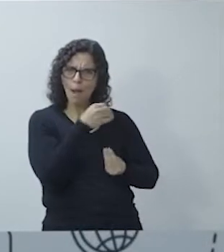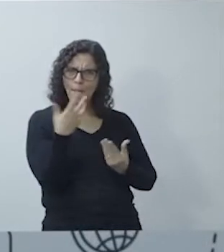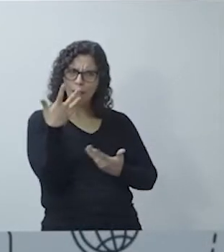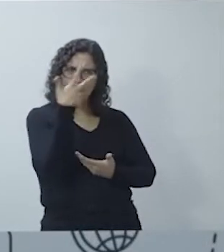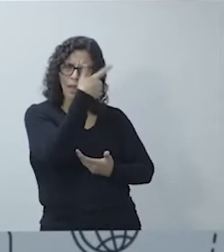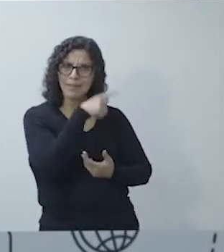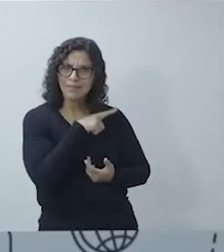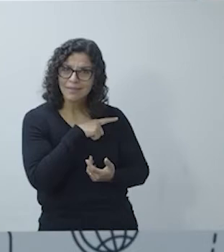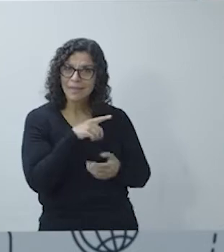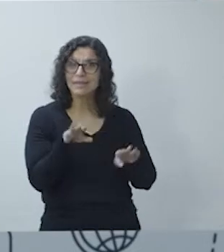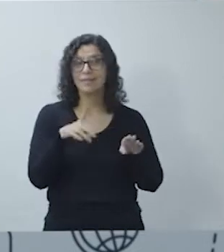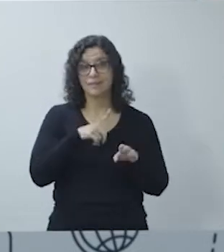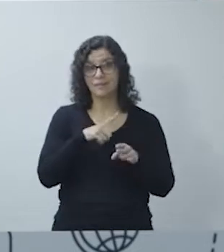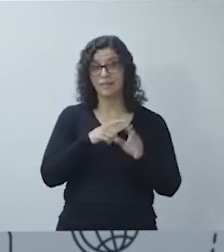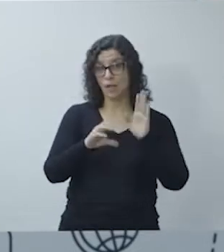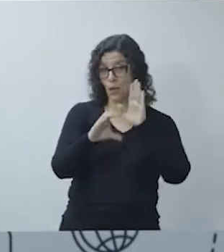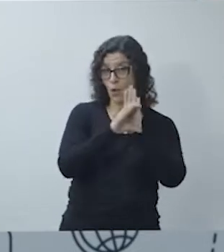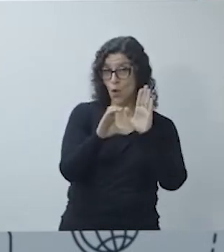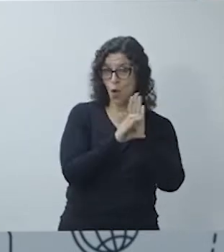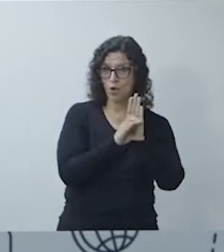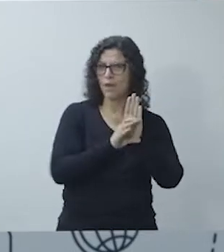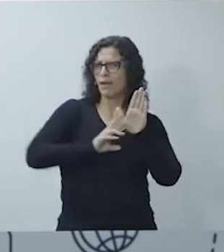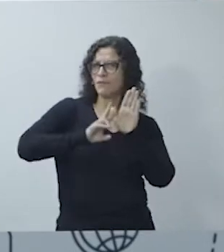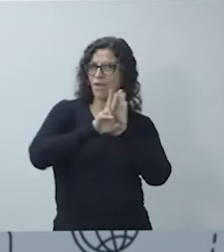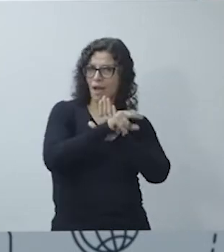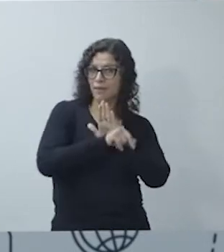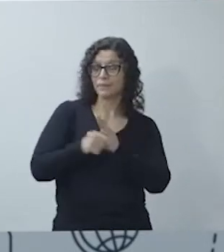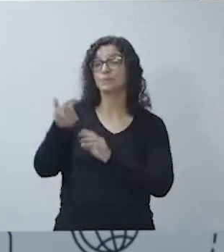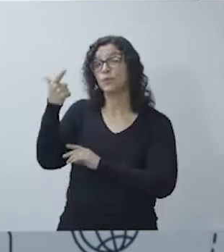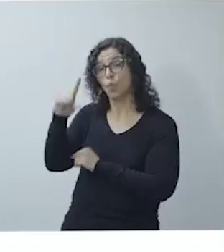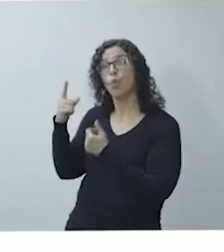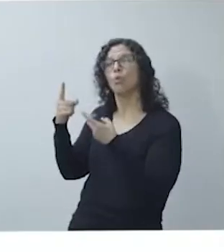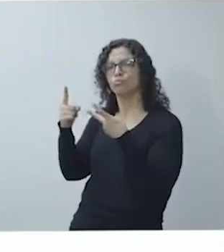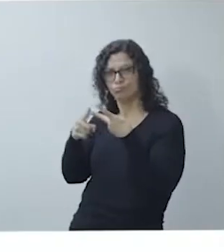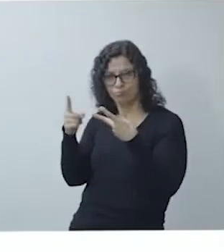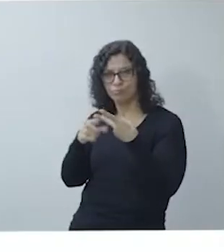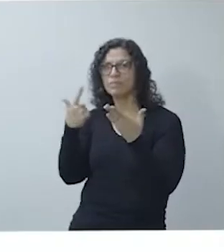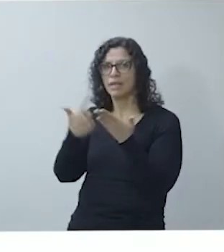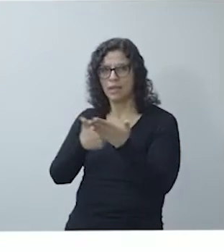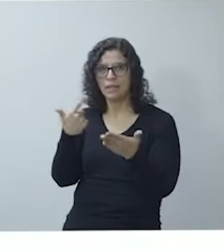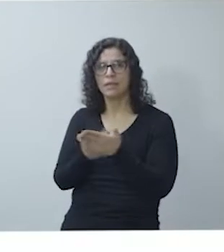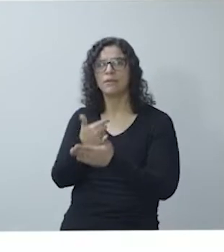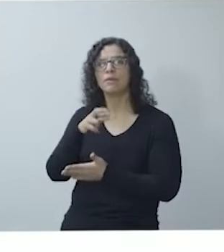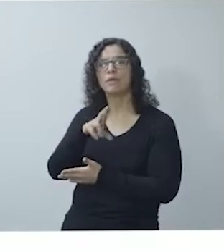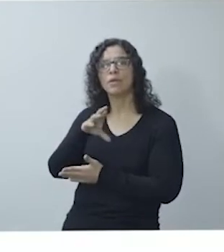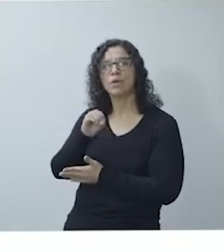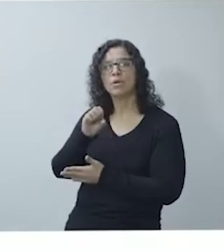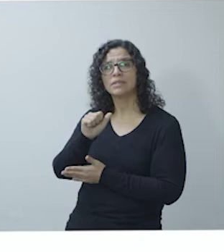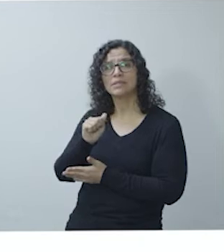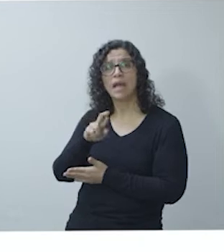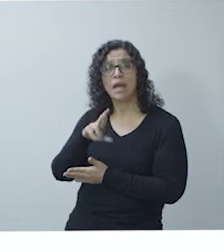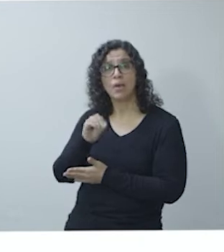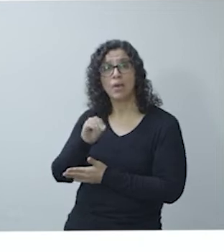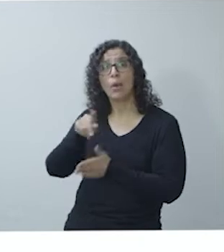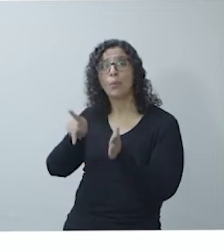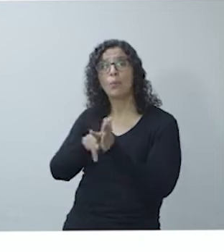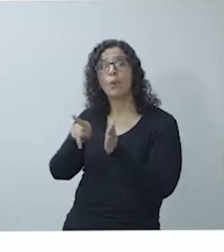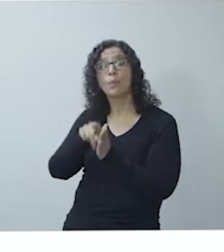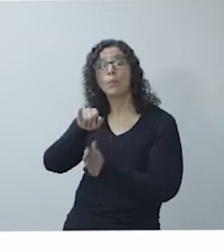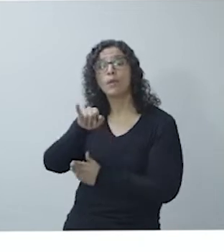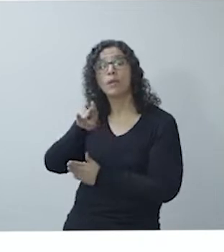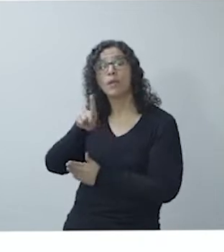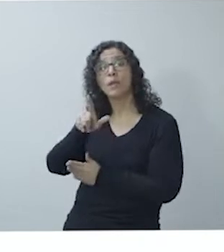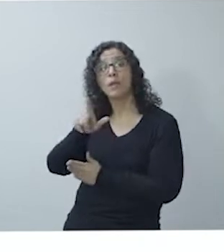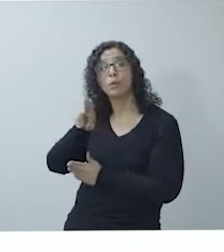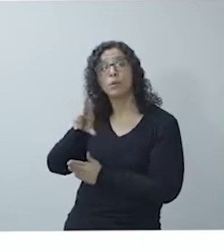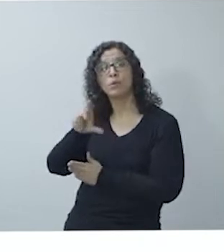e é a união de crônicas. E também um outro que eu trouxe, chamado Rosário da Ilusão.